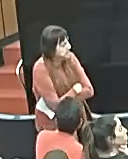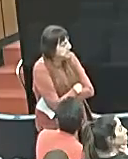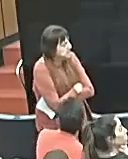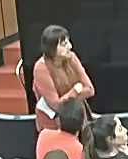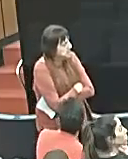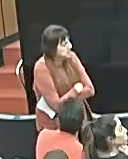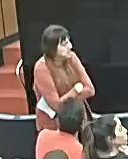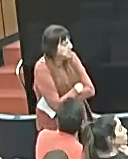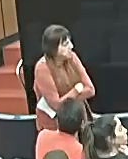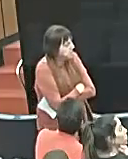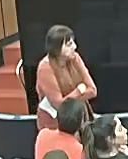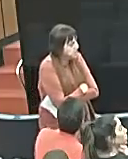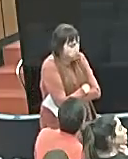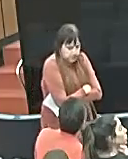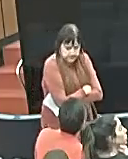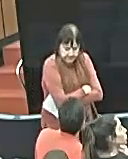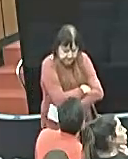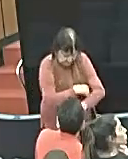ei